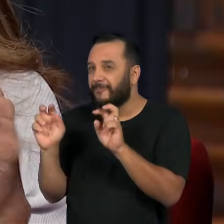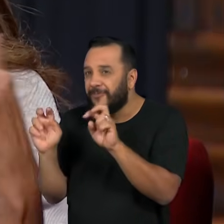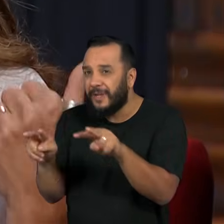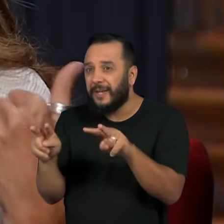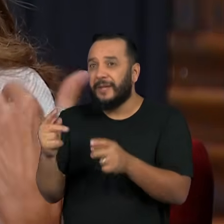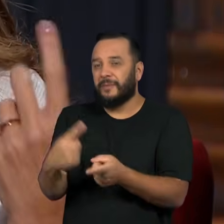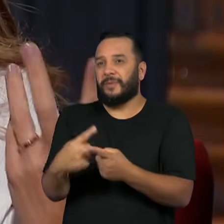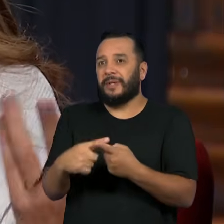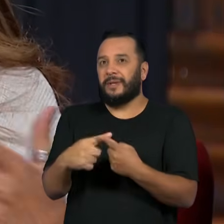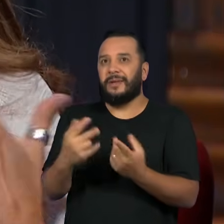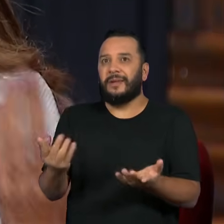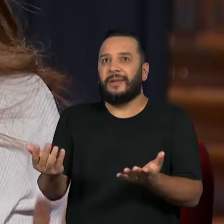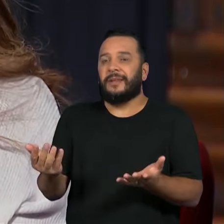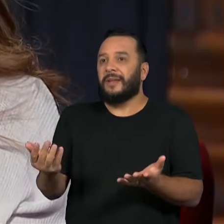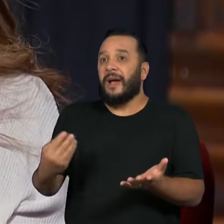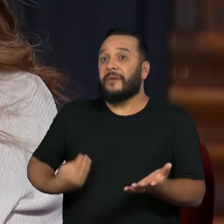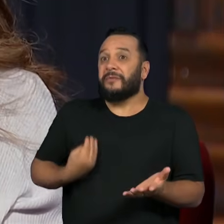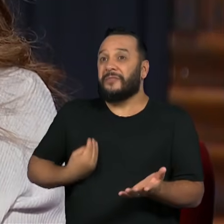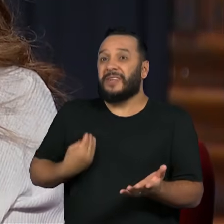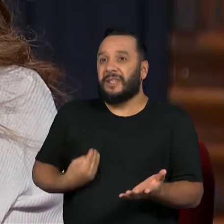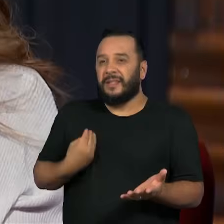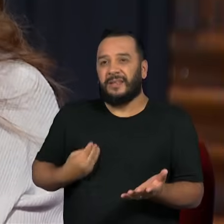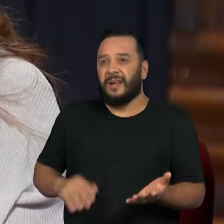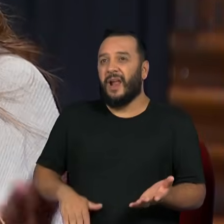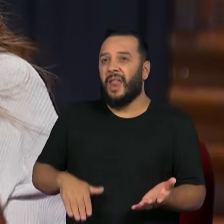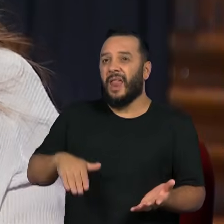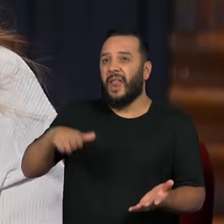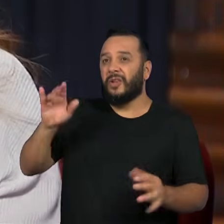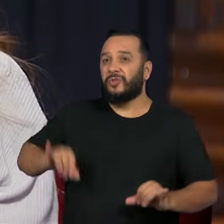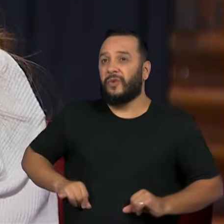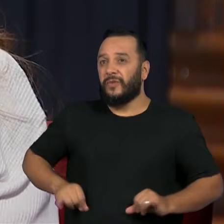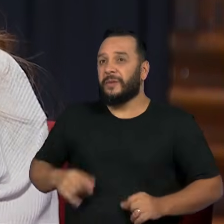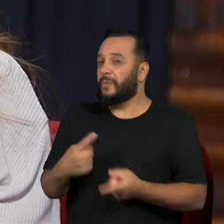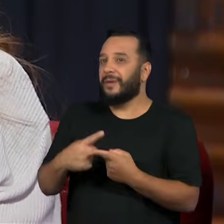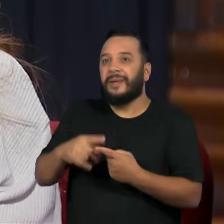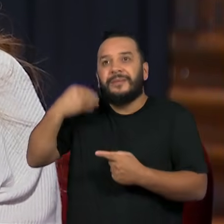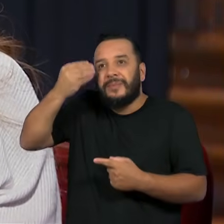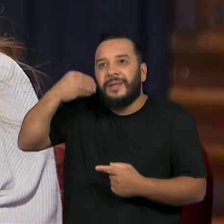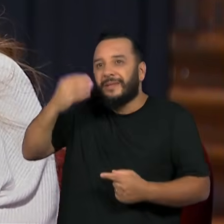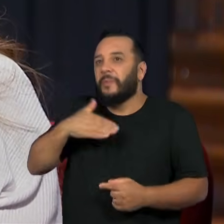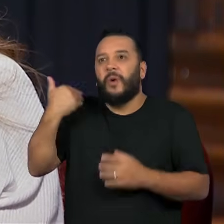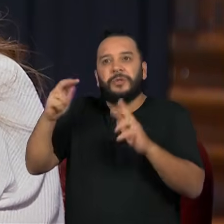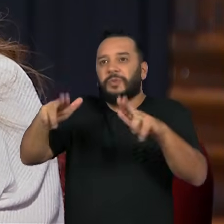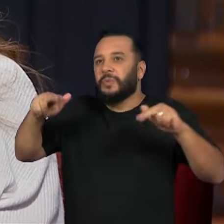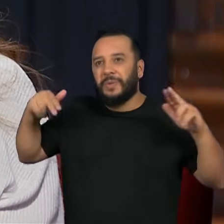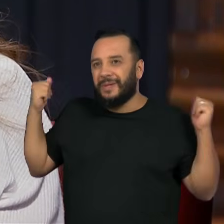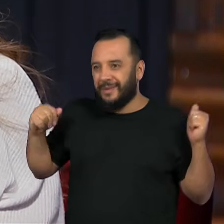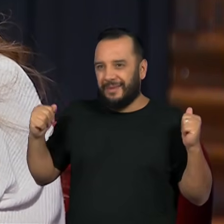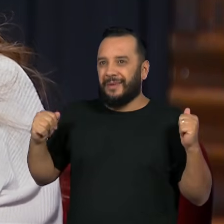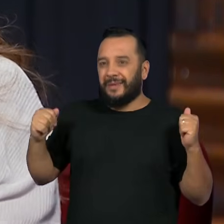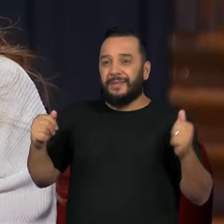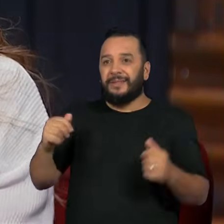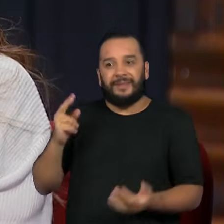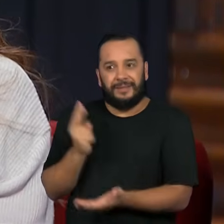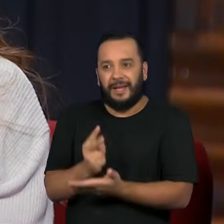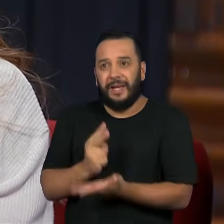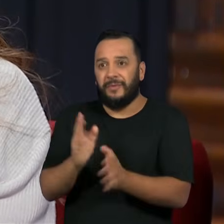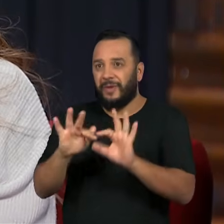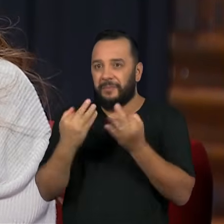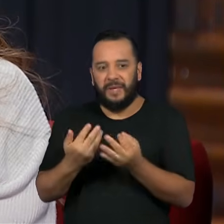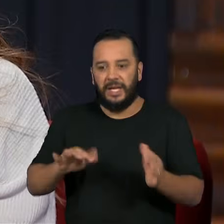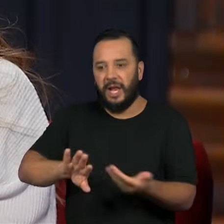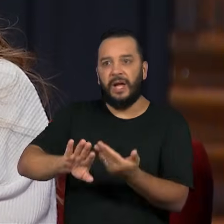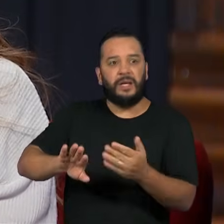sofrimento, e em troca, eles ganharam a vida sofrendo. Então, a criança, ela tem uma condição de compreender